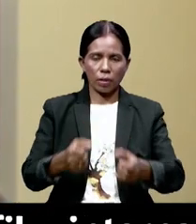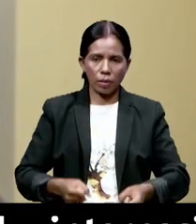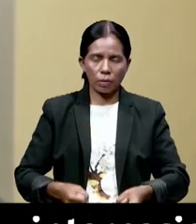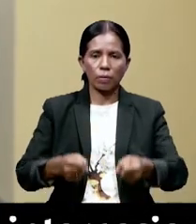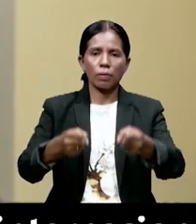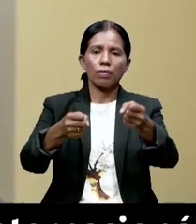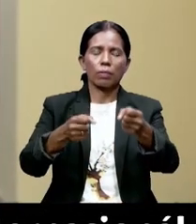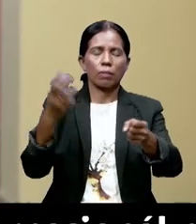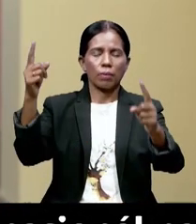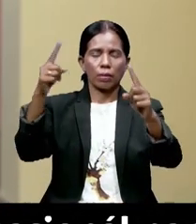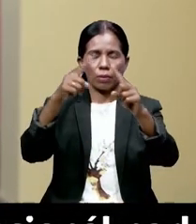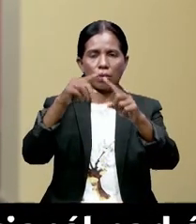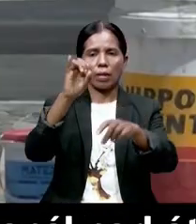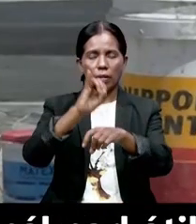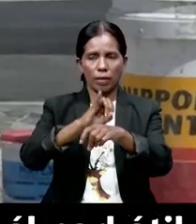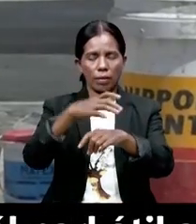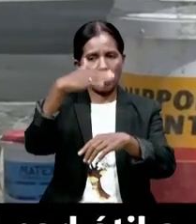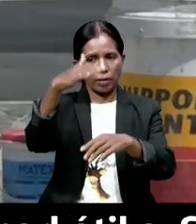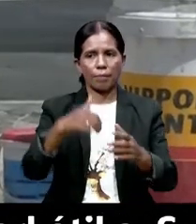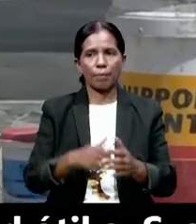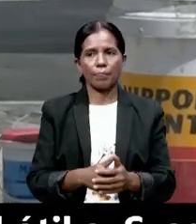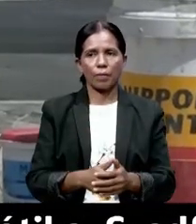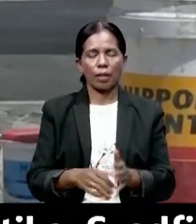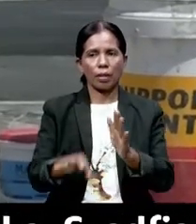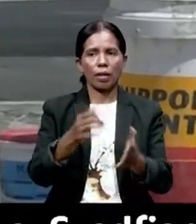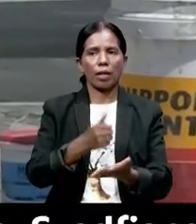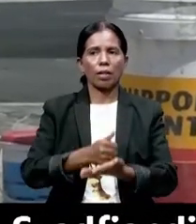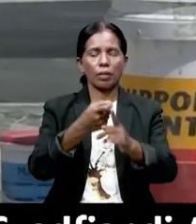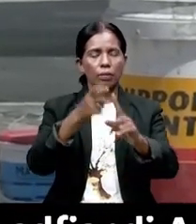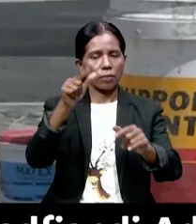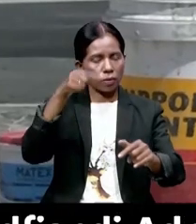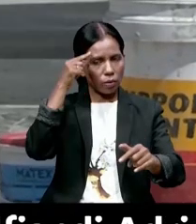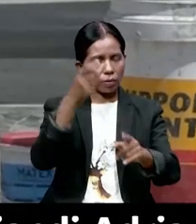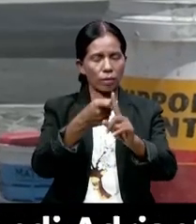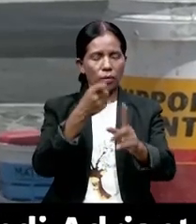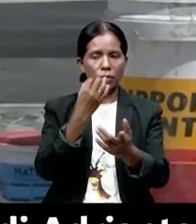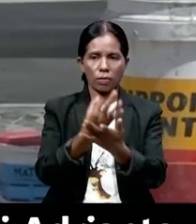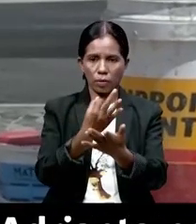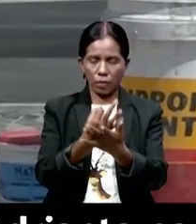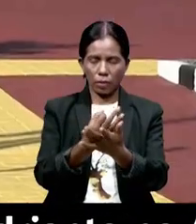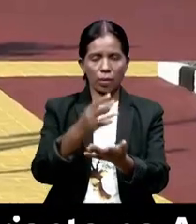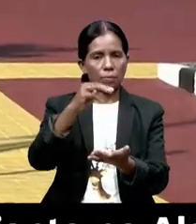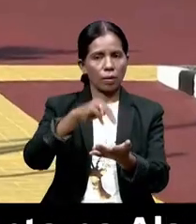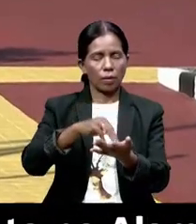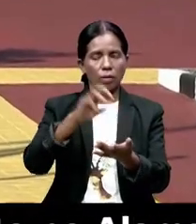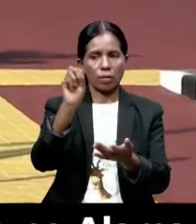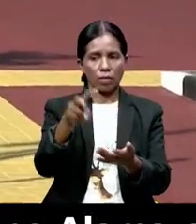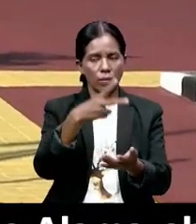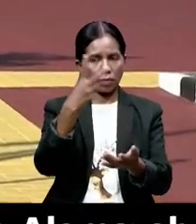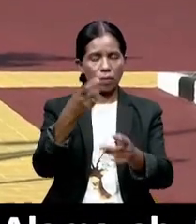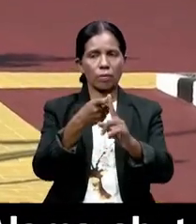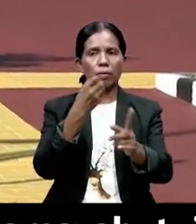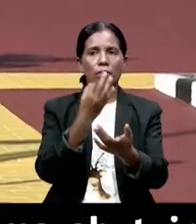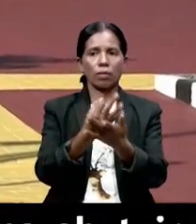to ia altar. Reabilitação né, reta na apoio total russo governo e russo orçamento, 1.000.000 em rua, russo